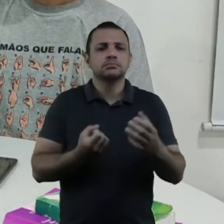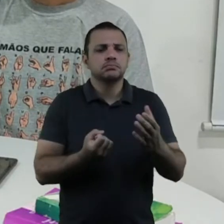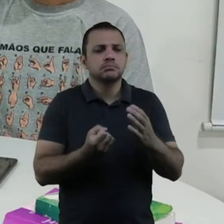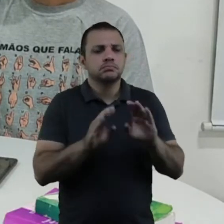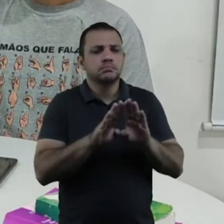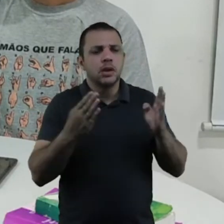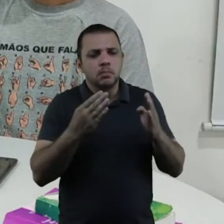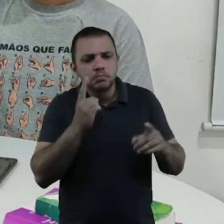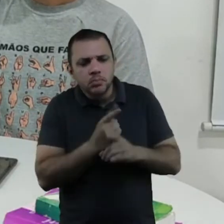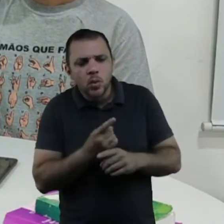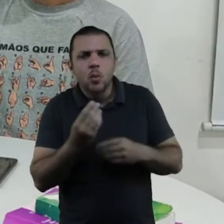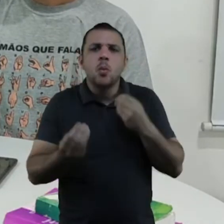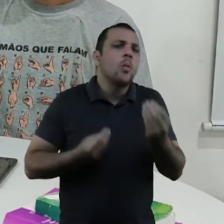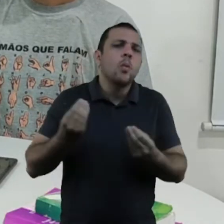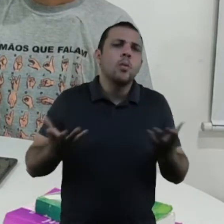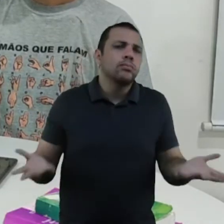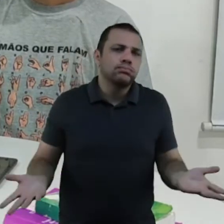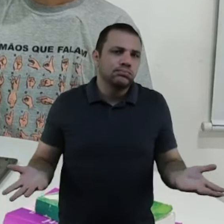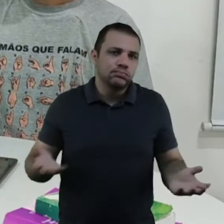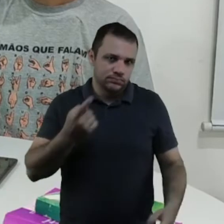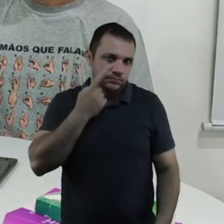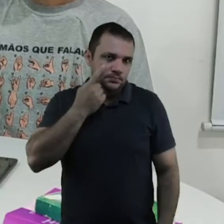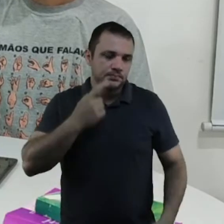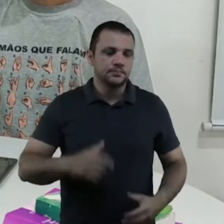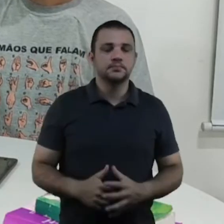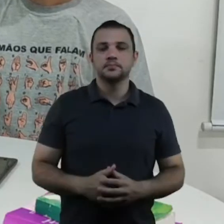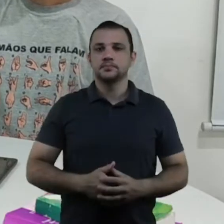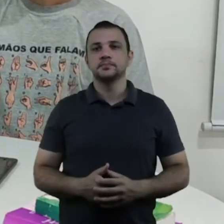toque. WhatsApp.